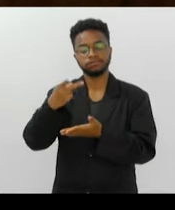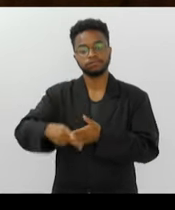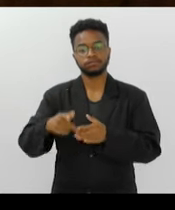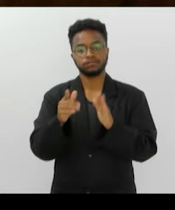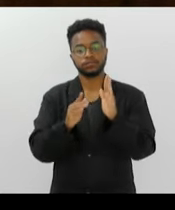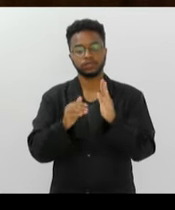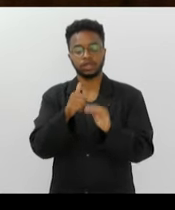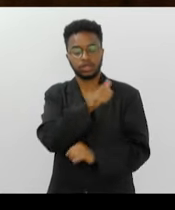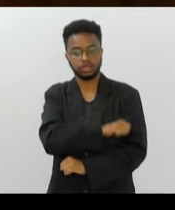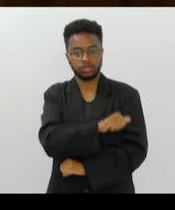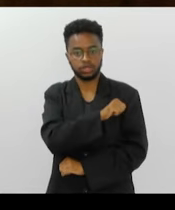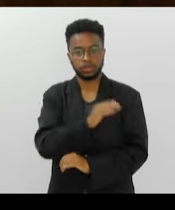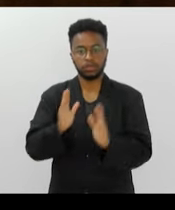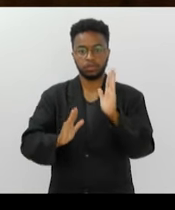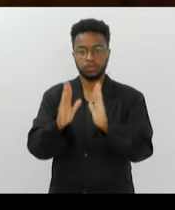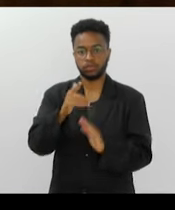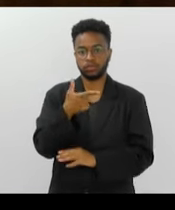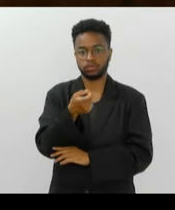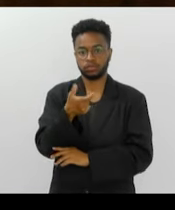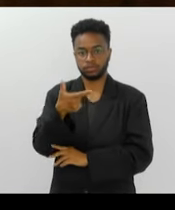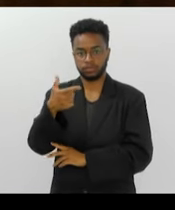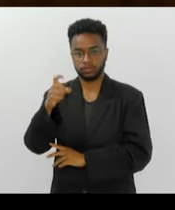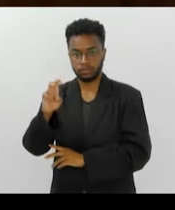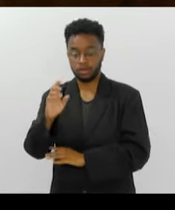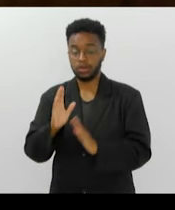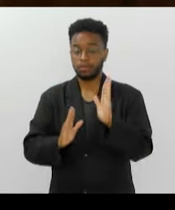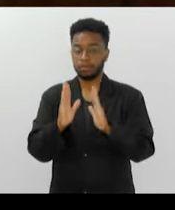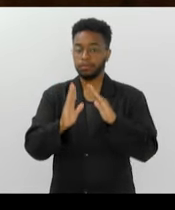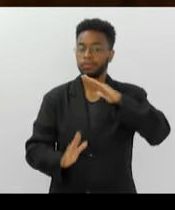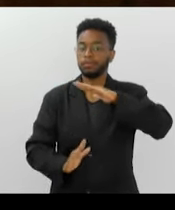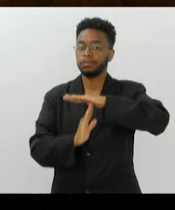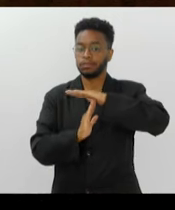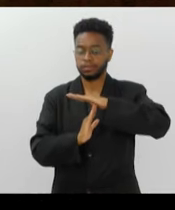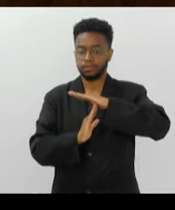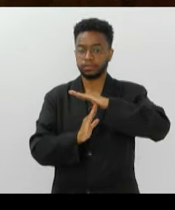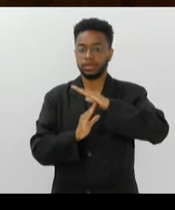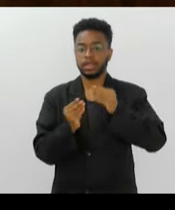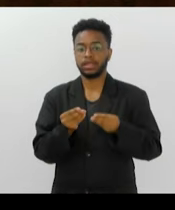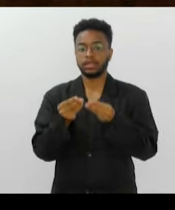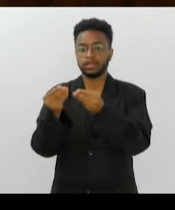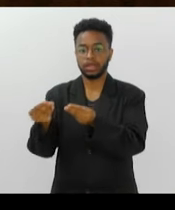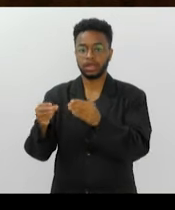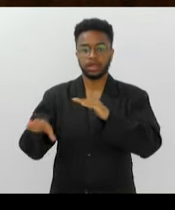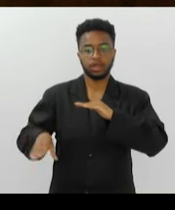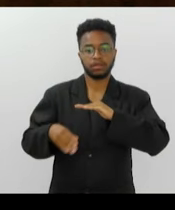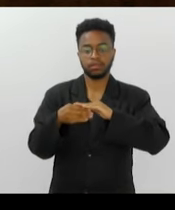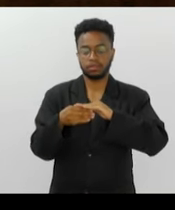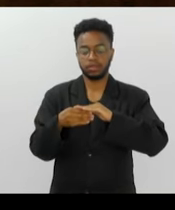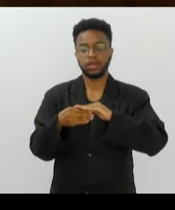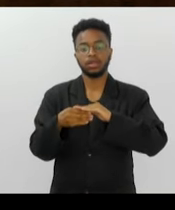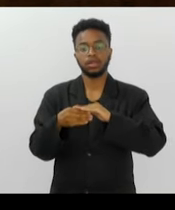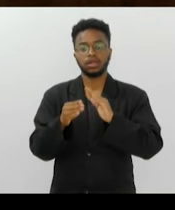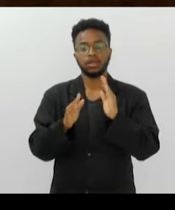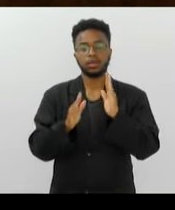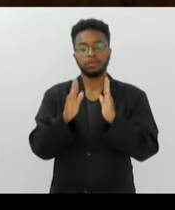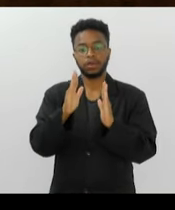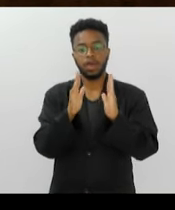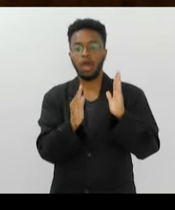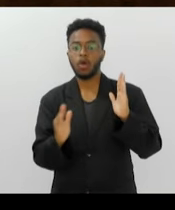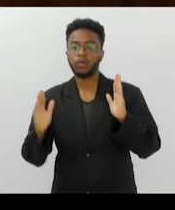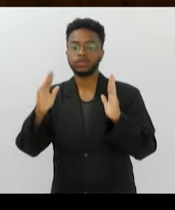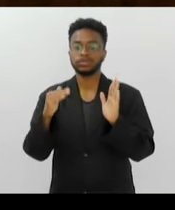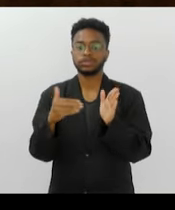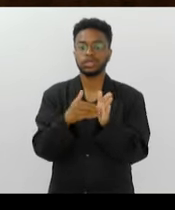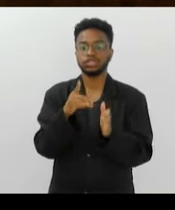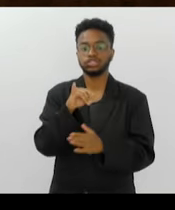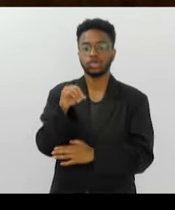25 que o prazo de entrega de emendas foi prorrogado até o dia 8